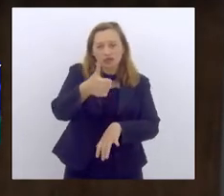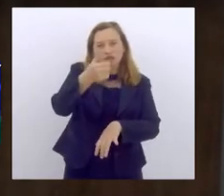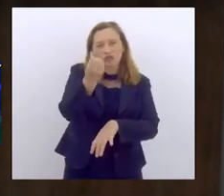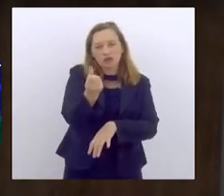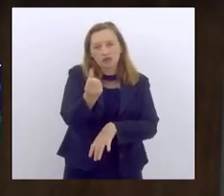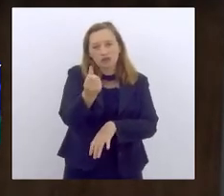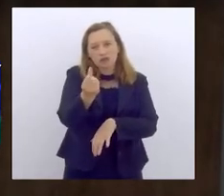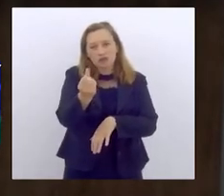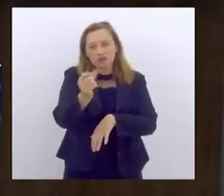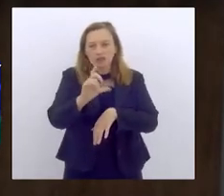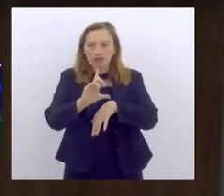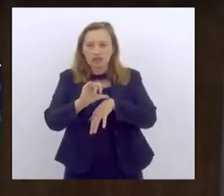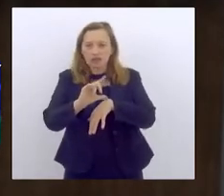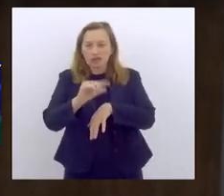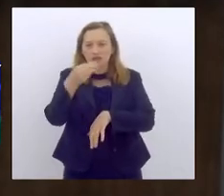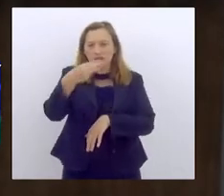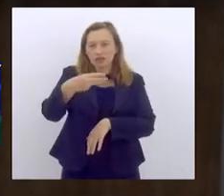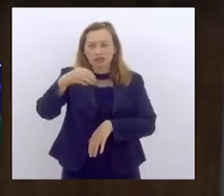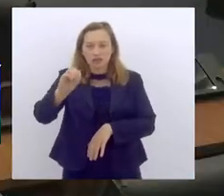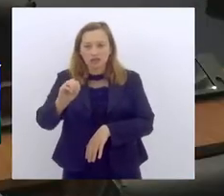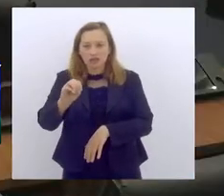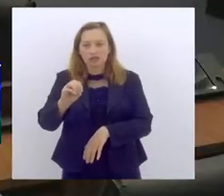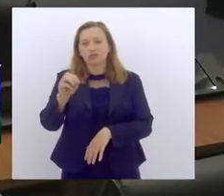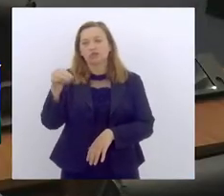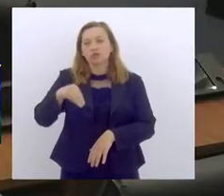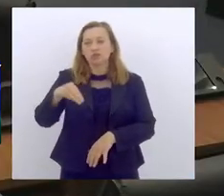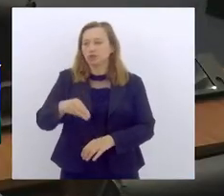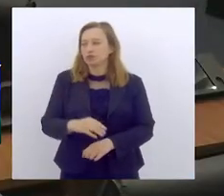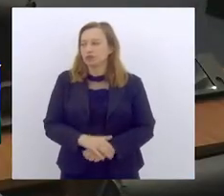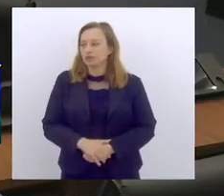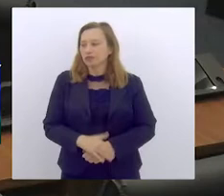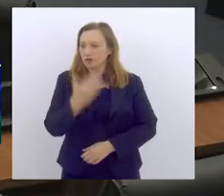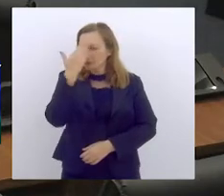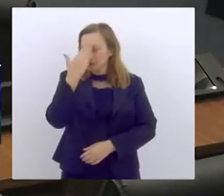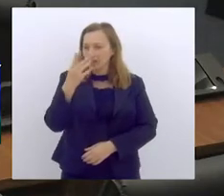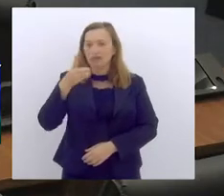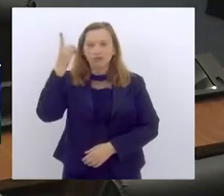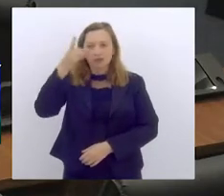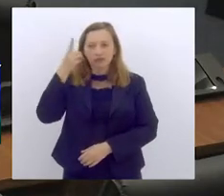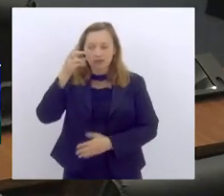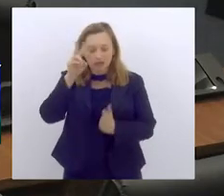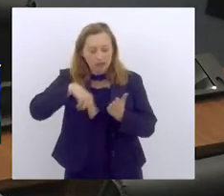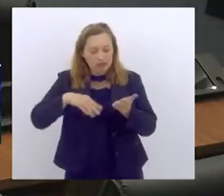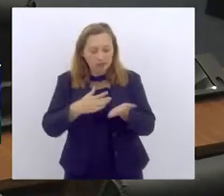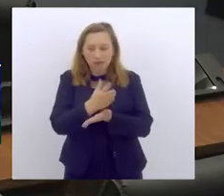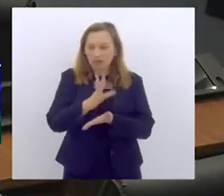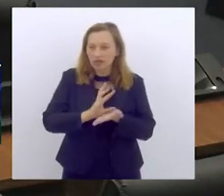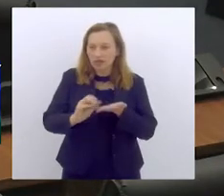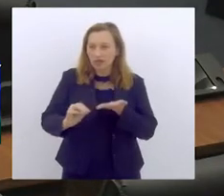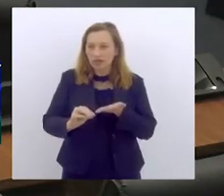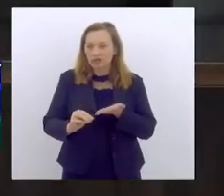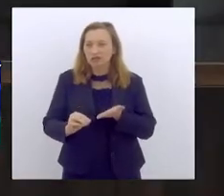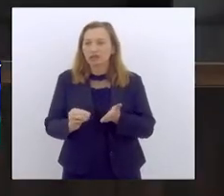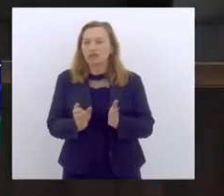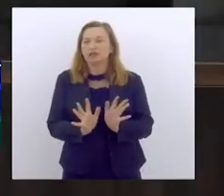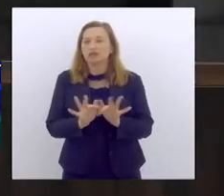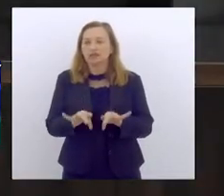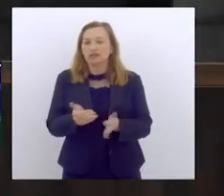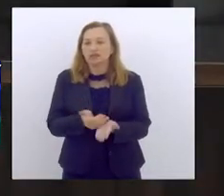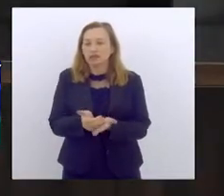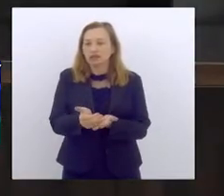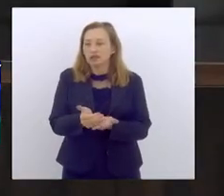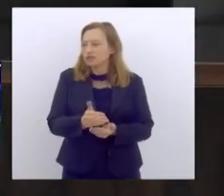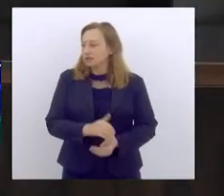às 16:30 Muito obrigado Deputado lida e aprovada a ata passa o seu ao expediente